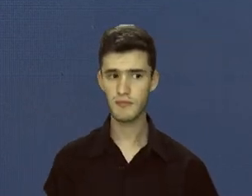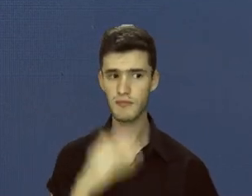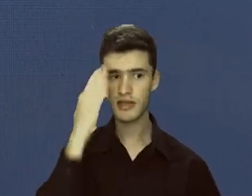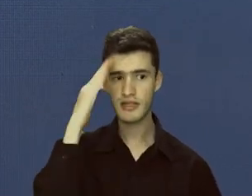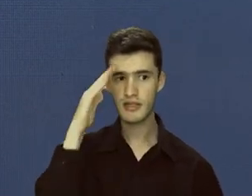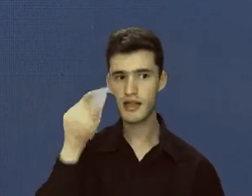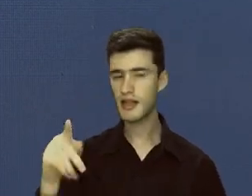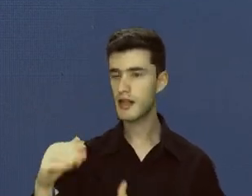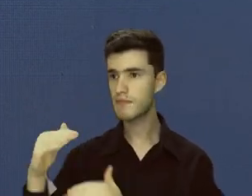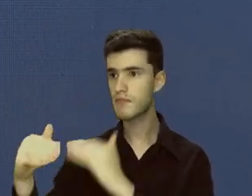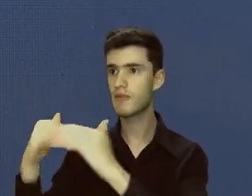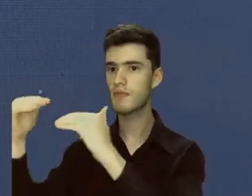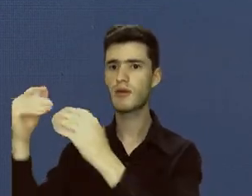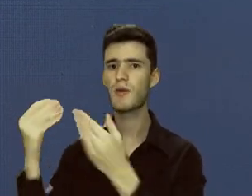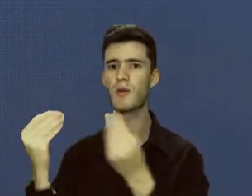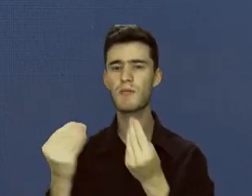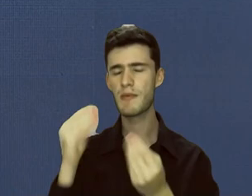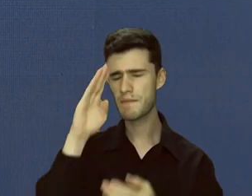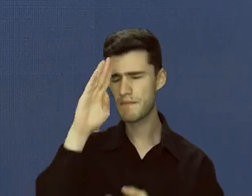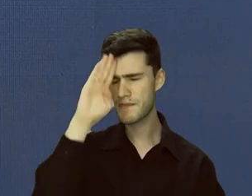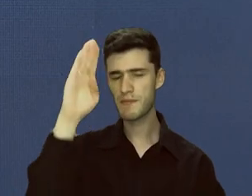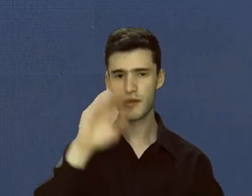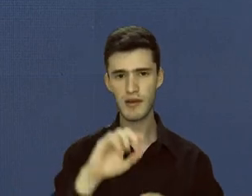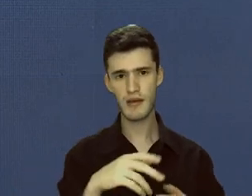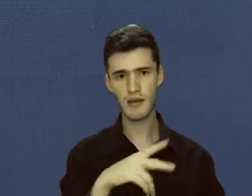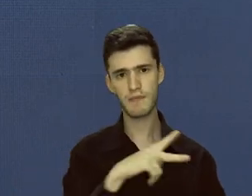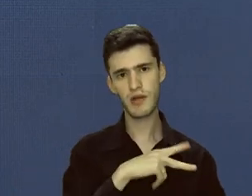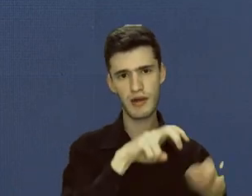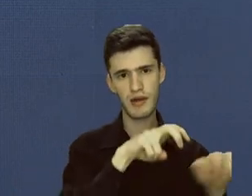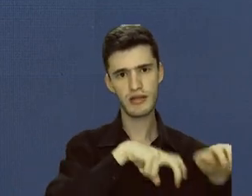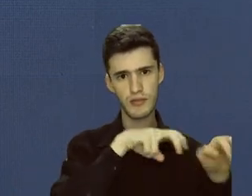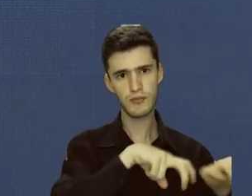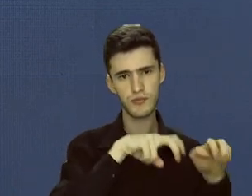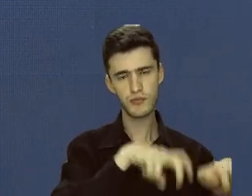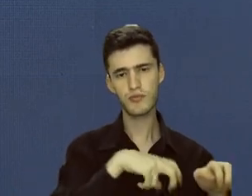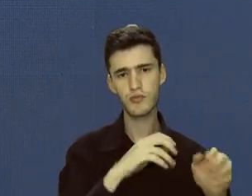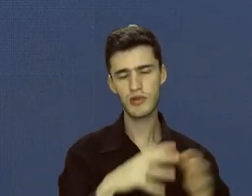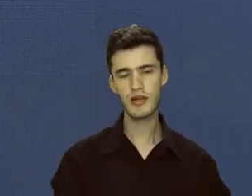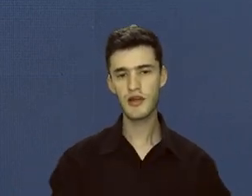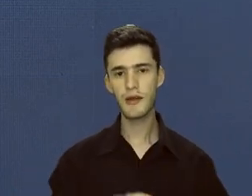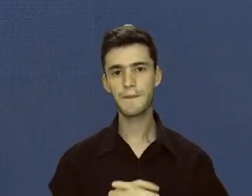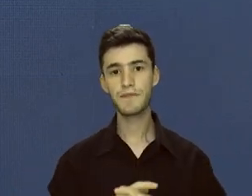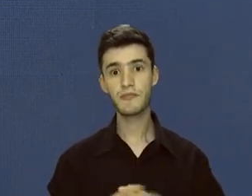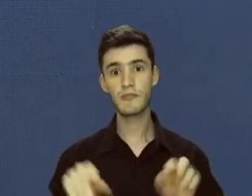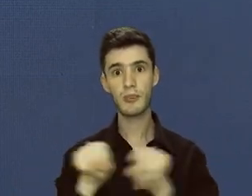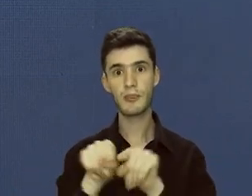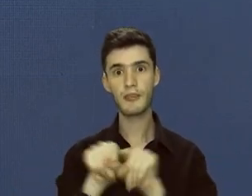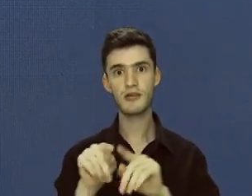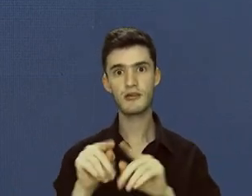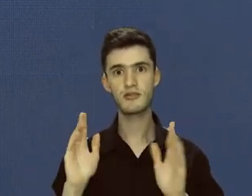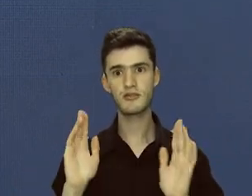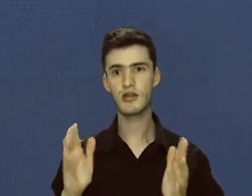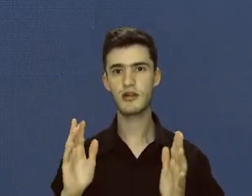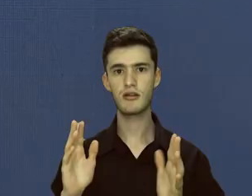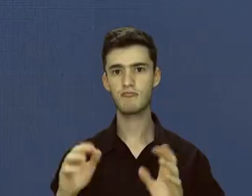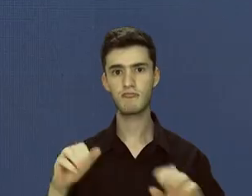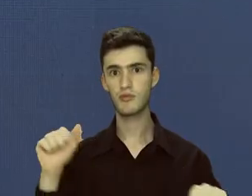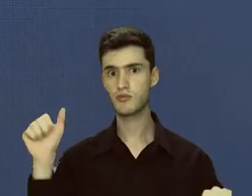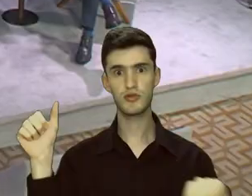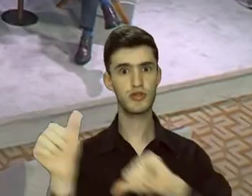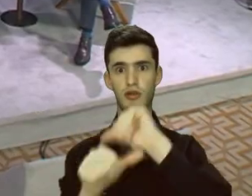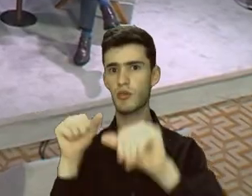na agricultura em particular obviamente e como isso Isso já se transformou no caso particular de cada um de